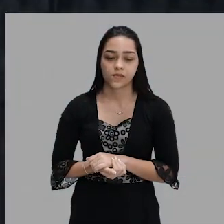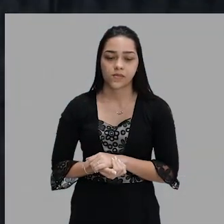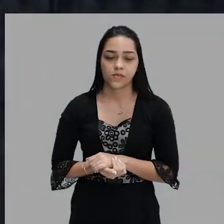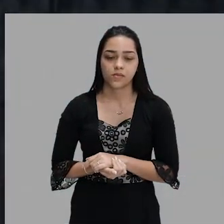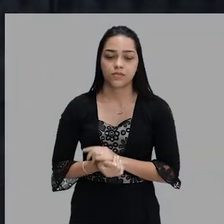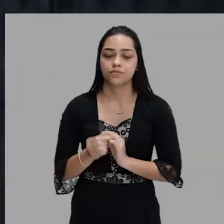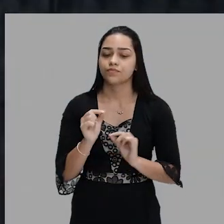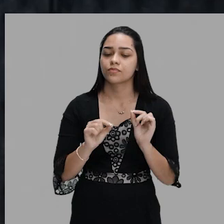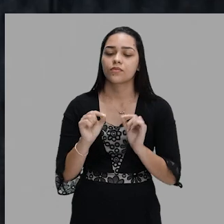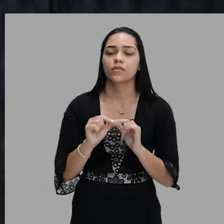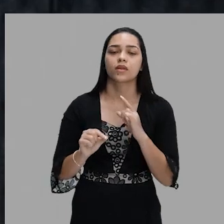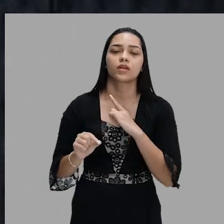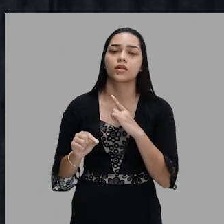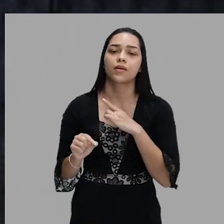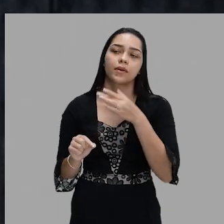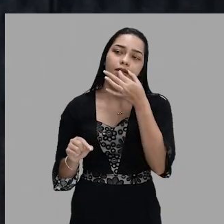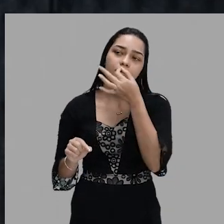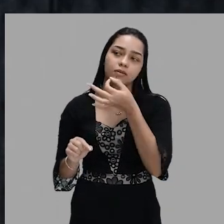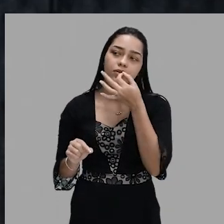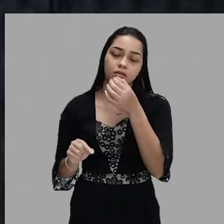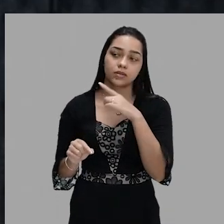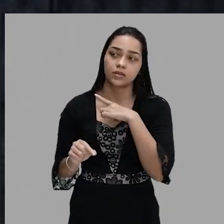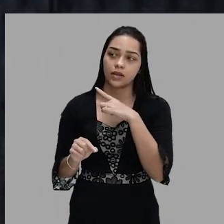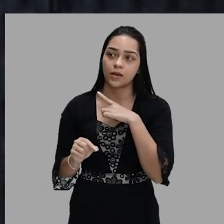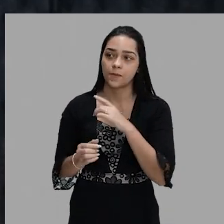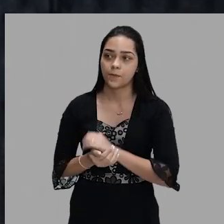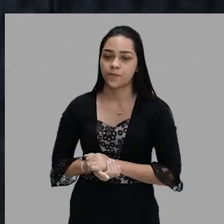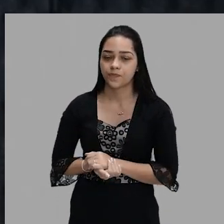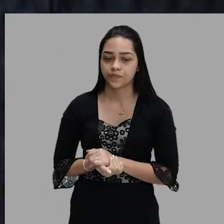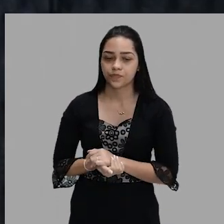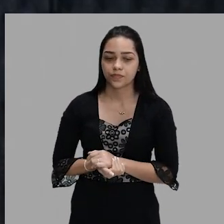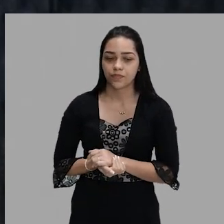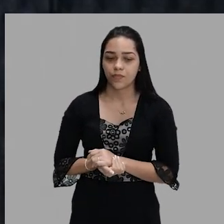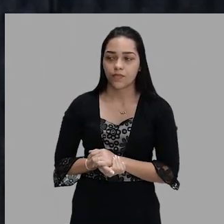O que a gente tem para comentar dessa célula, né?